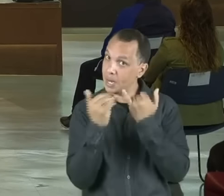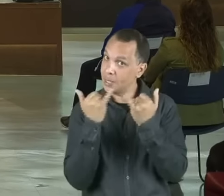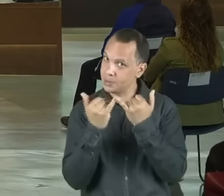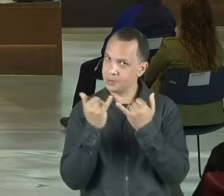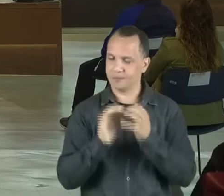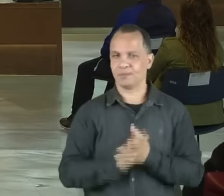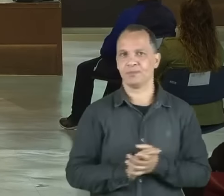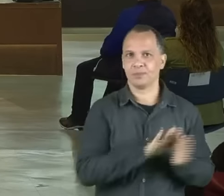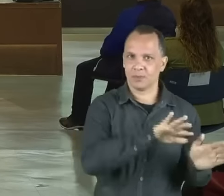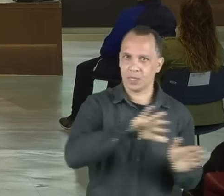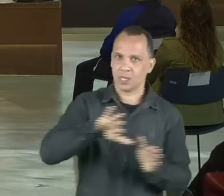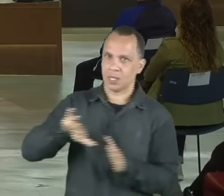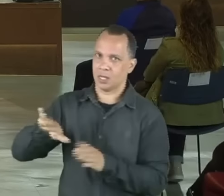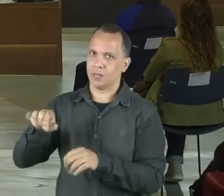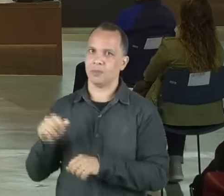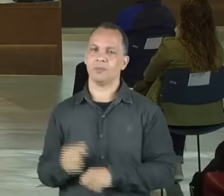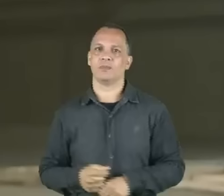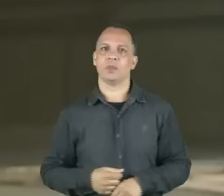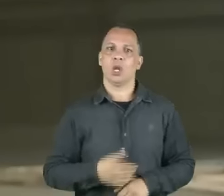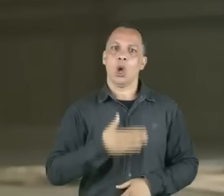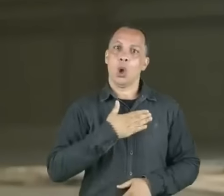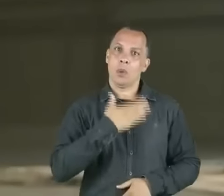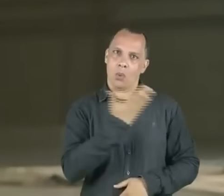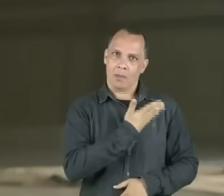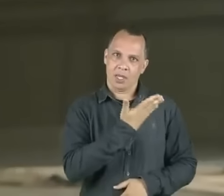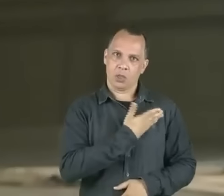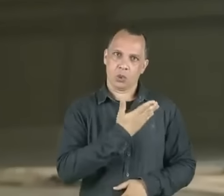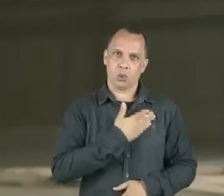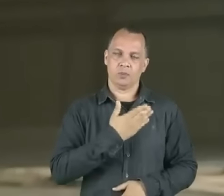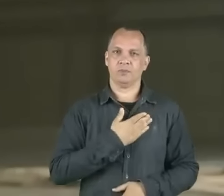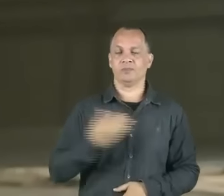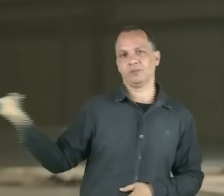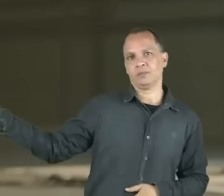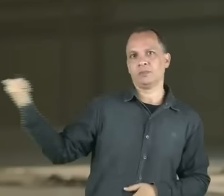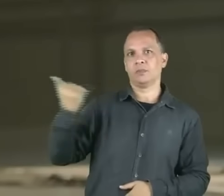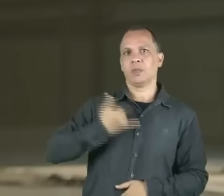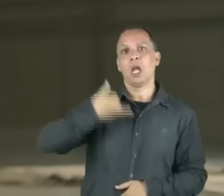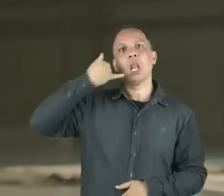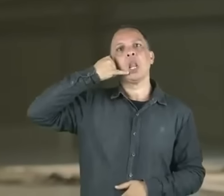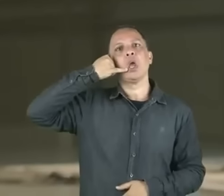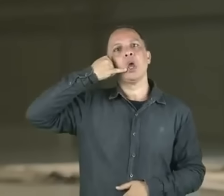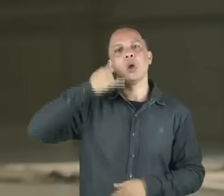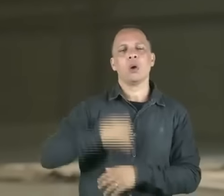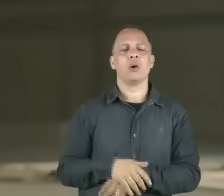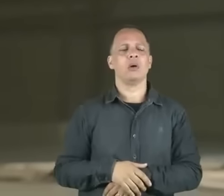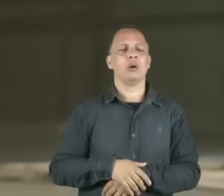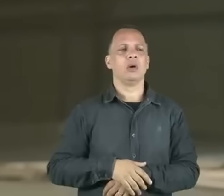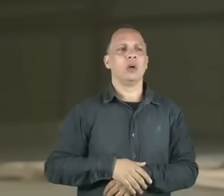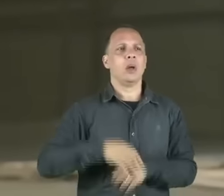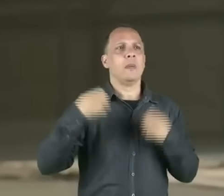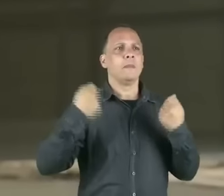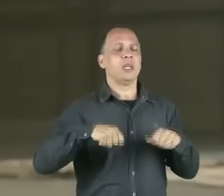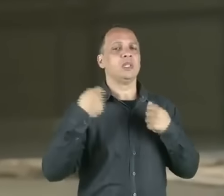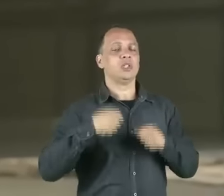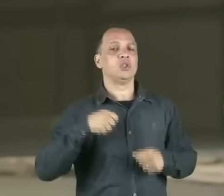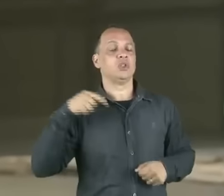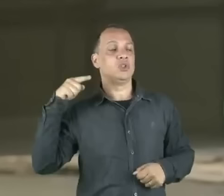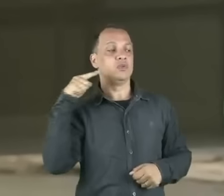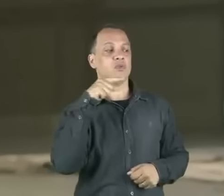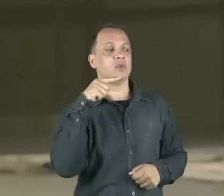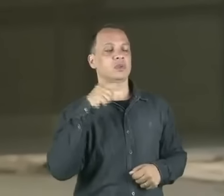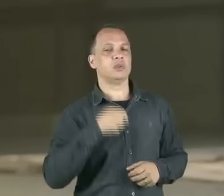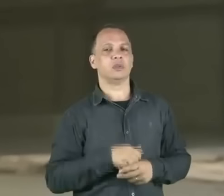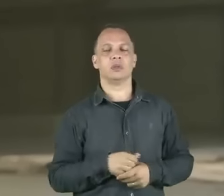me ligou e disse eu preciso de você Eu falei porquê